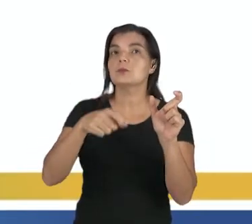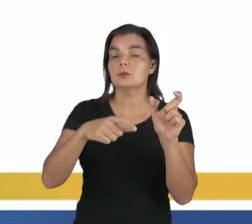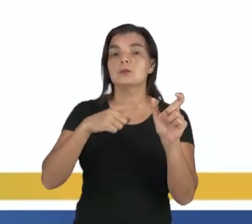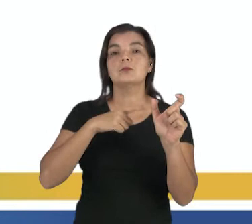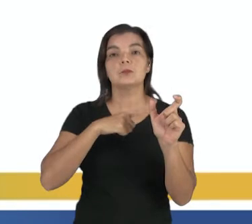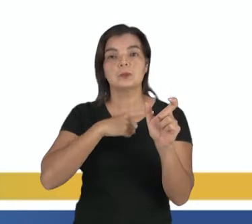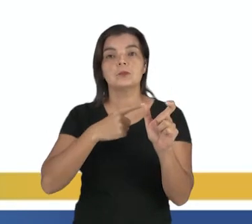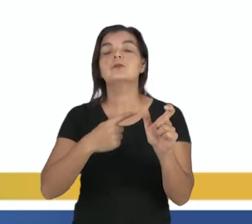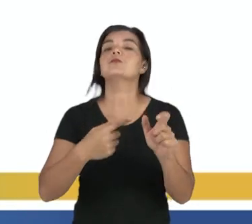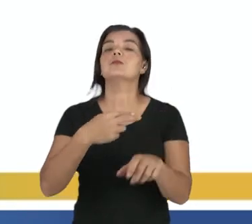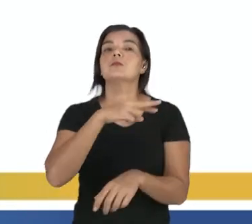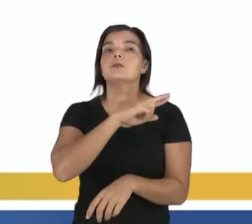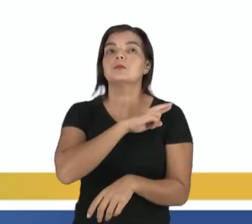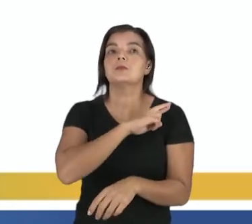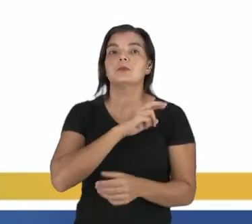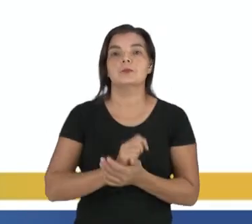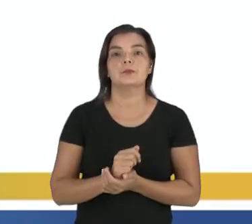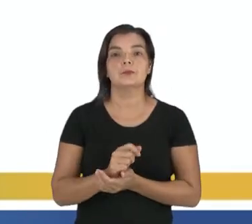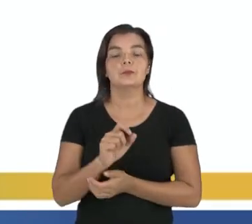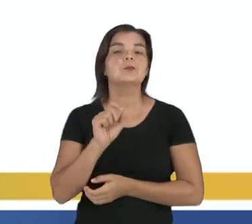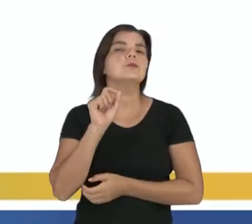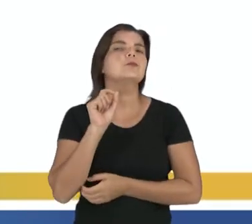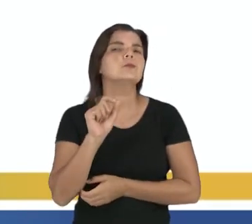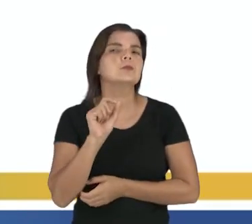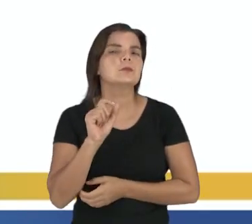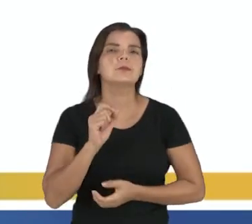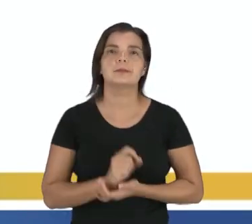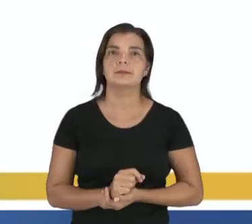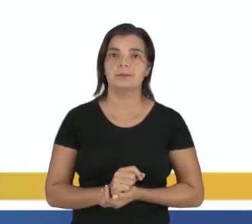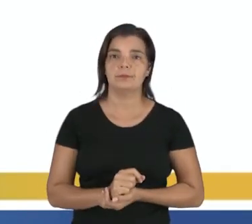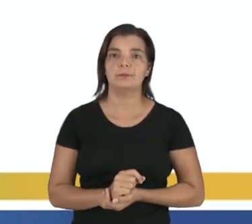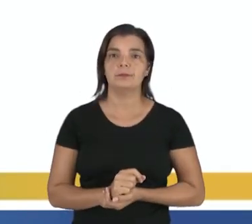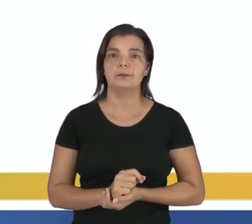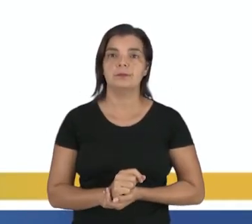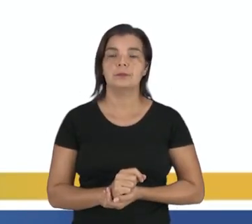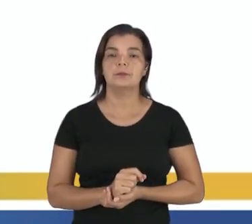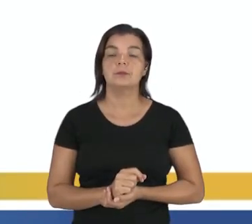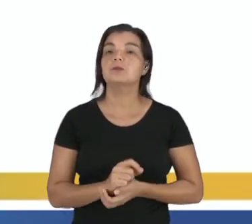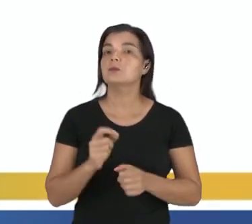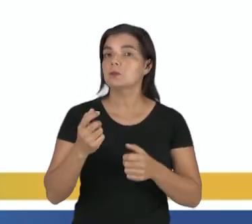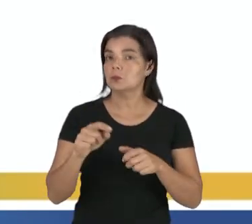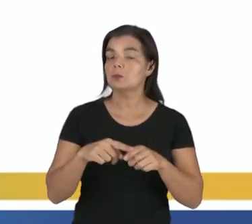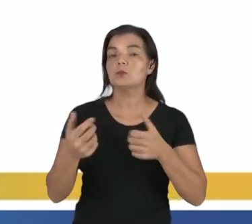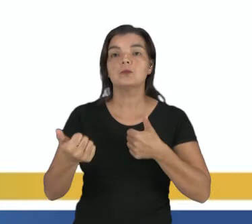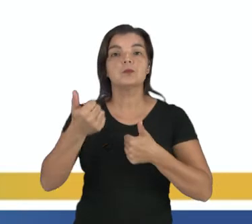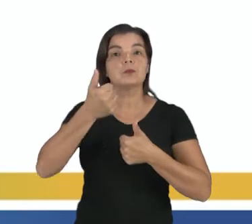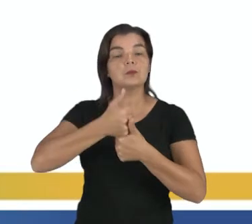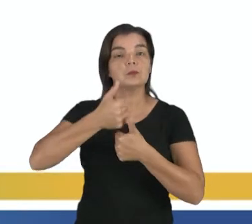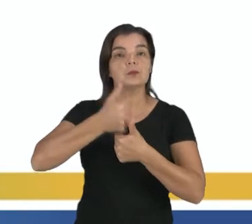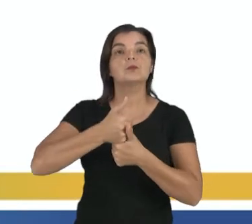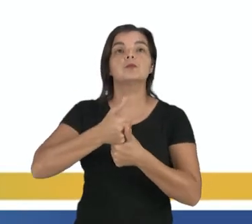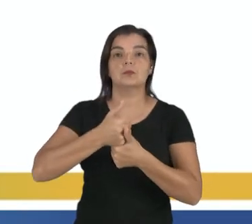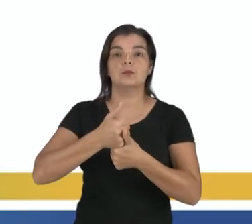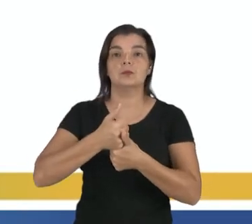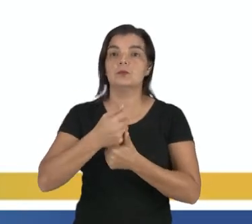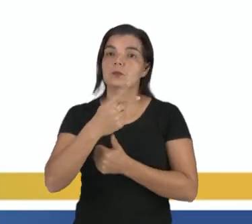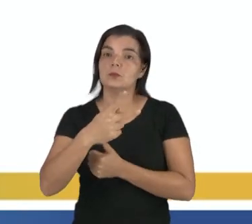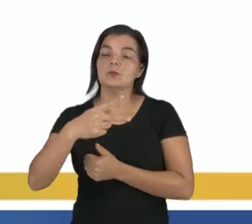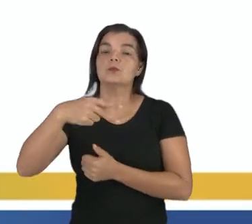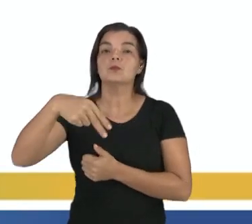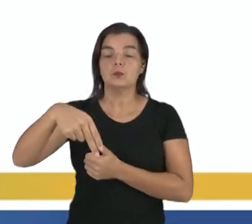essa função são a palavra que pode ser substituída como